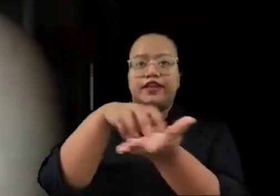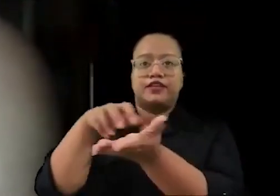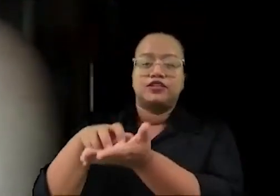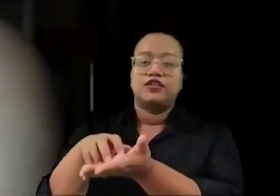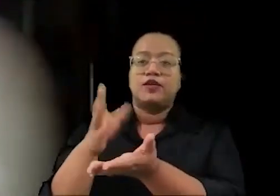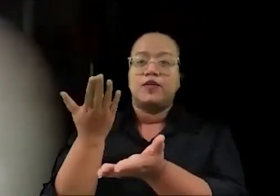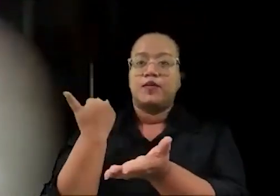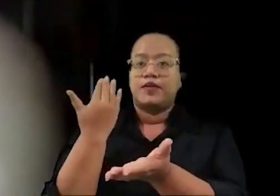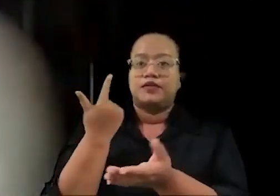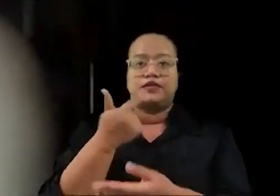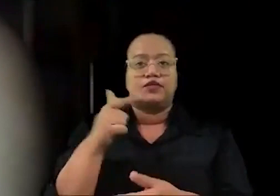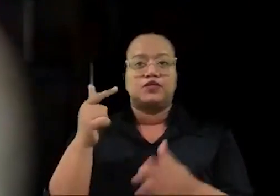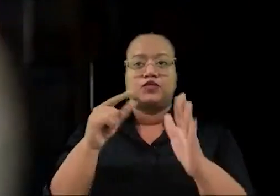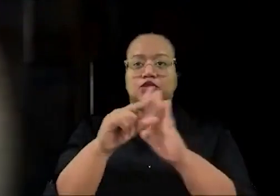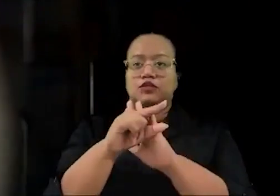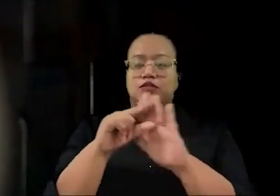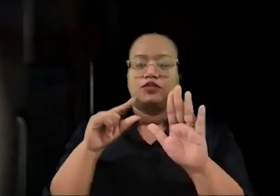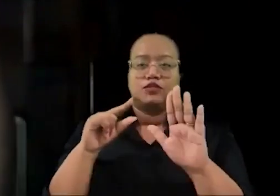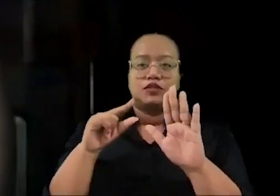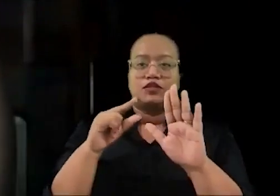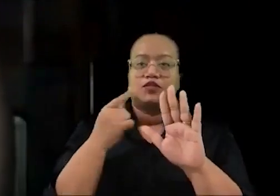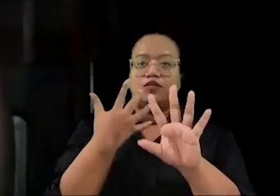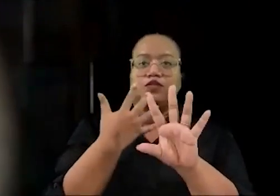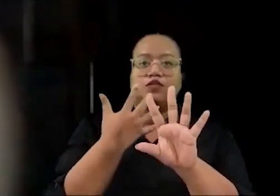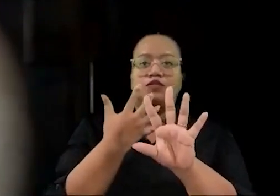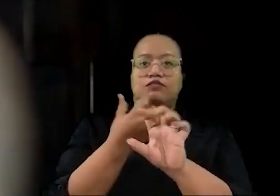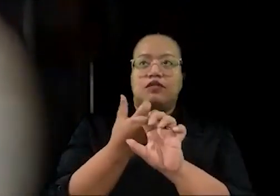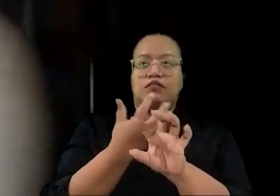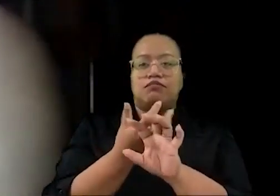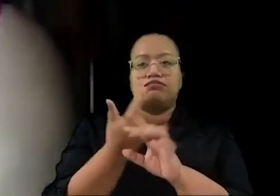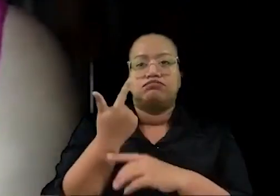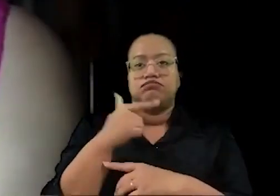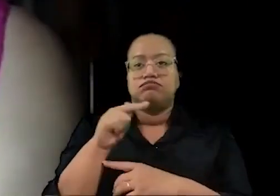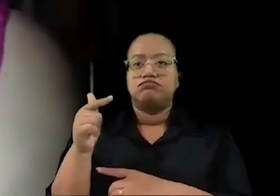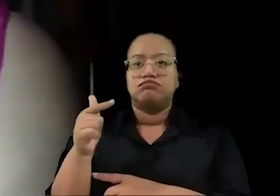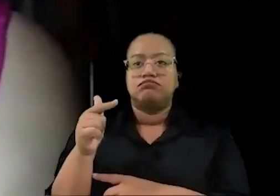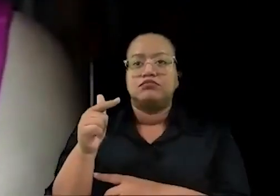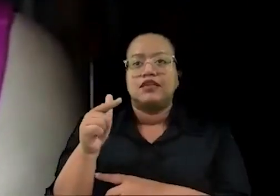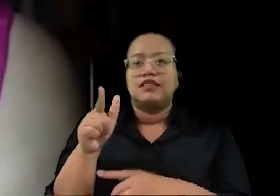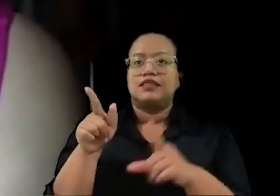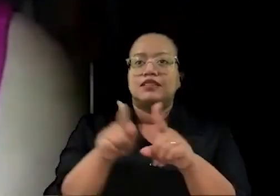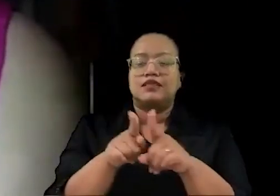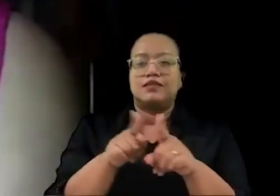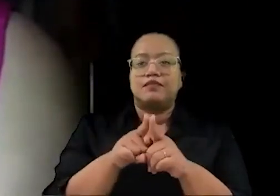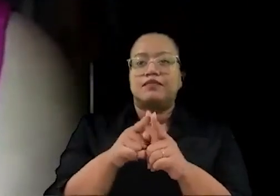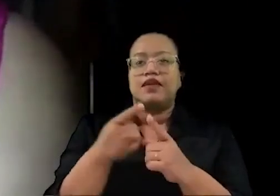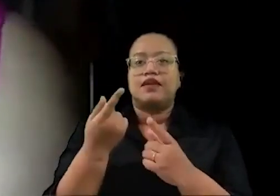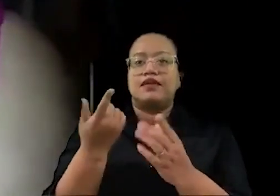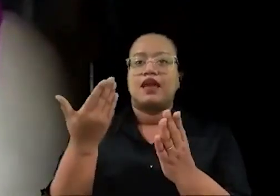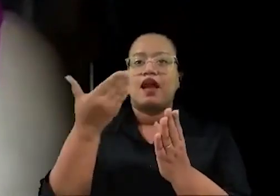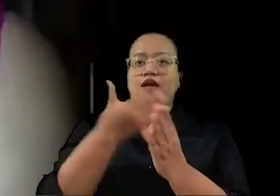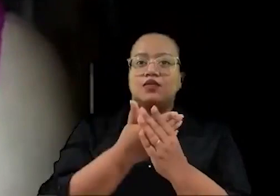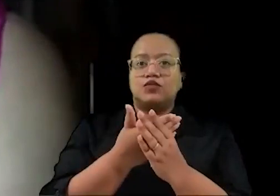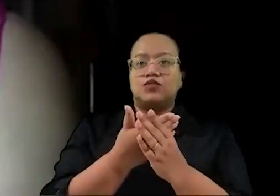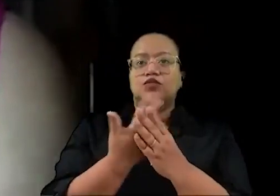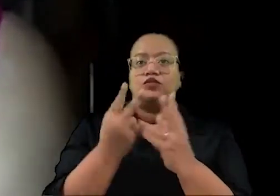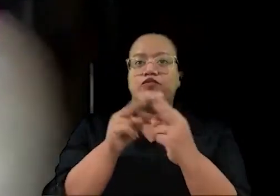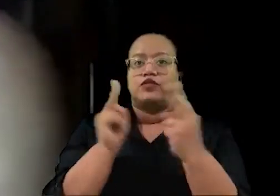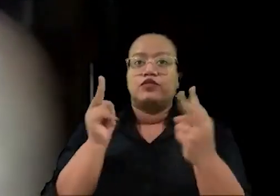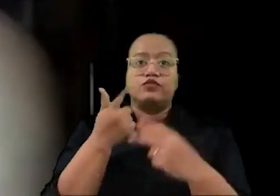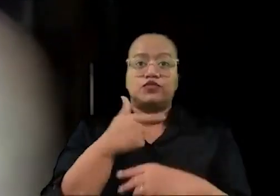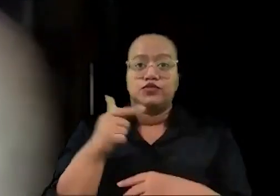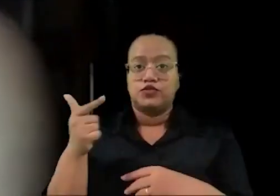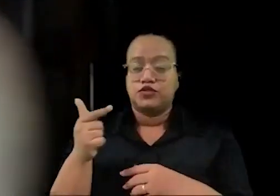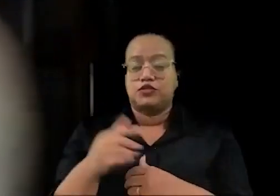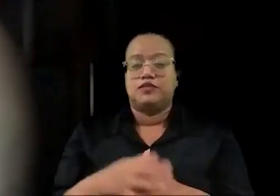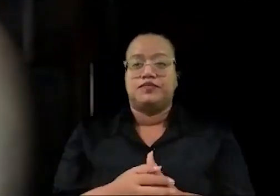tinha, ou processo eletrônico, nem processo eletrônico, nem autos virtuais, né? Então, quando veio o